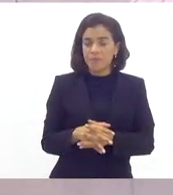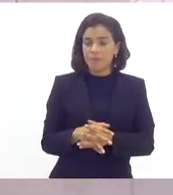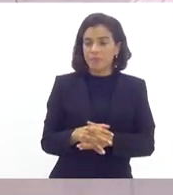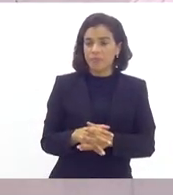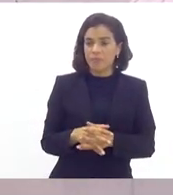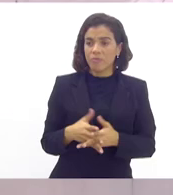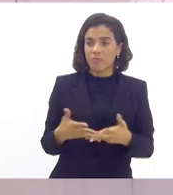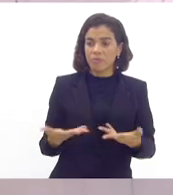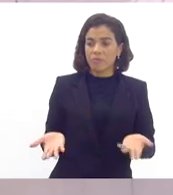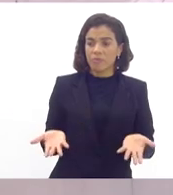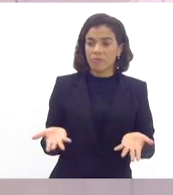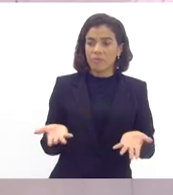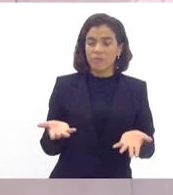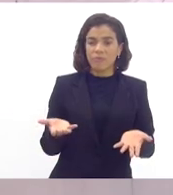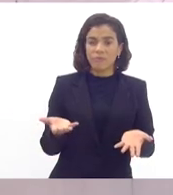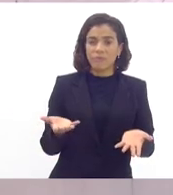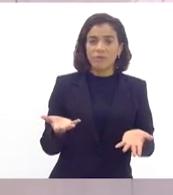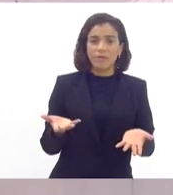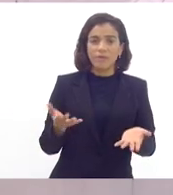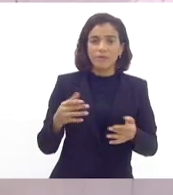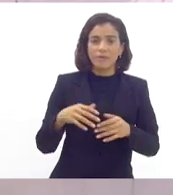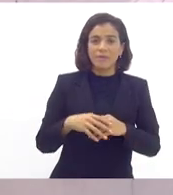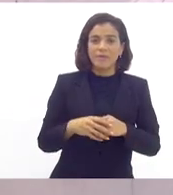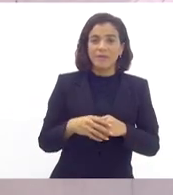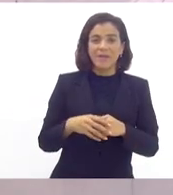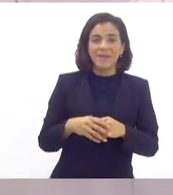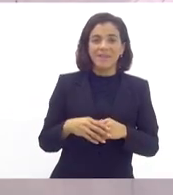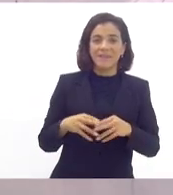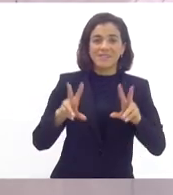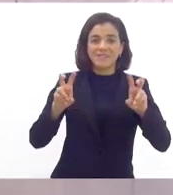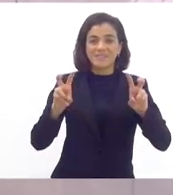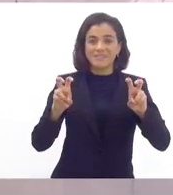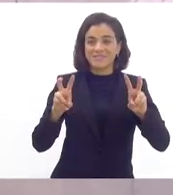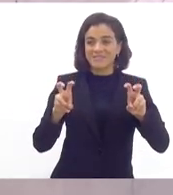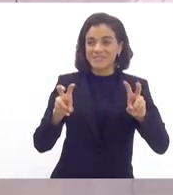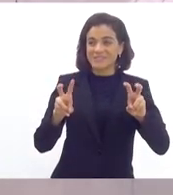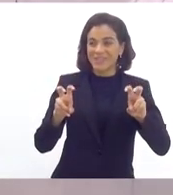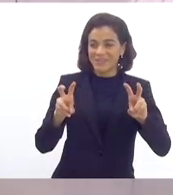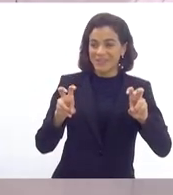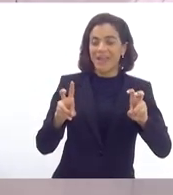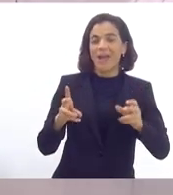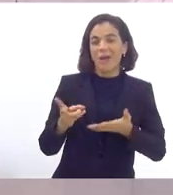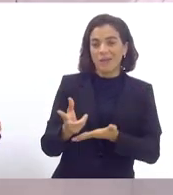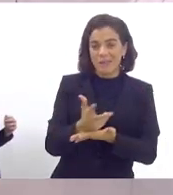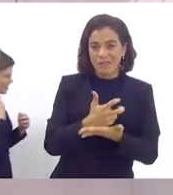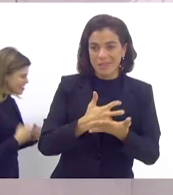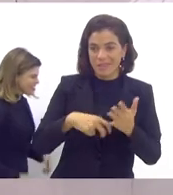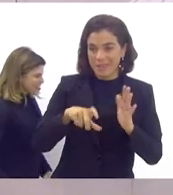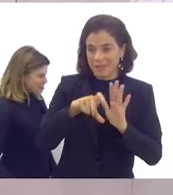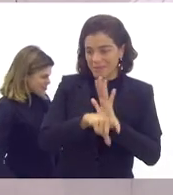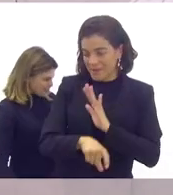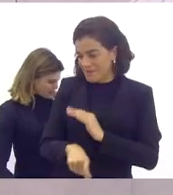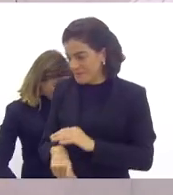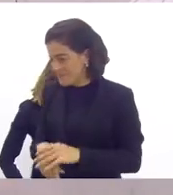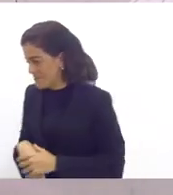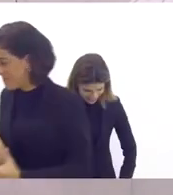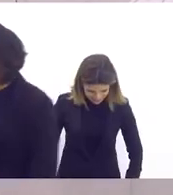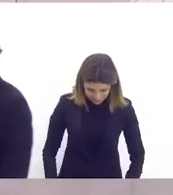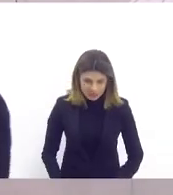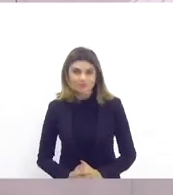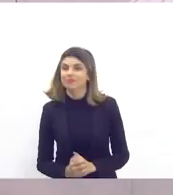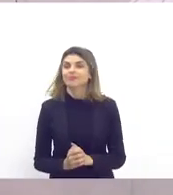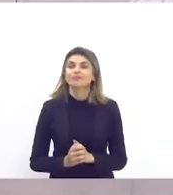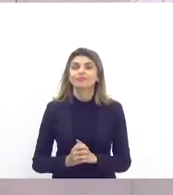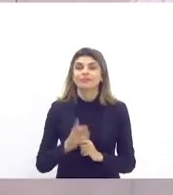que, para esclarecimento. A outra, referente ao tratamento tributário diferenciado que poderá ser concedido para